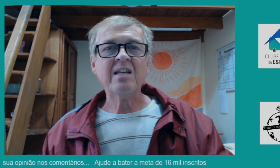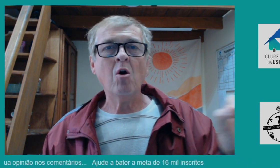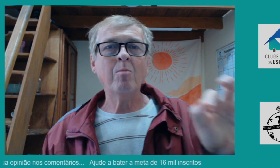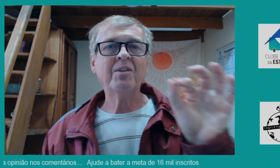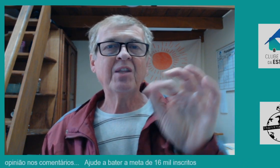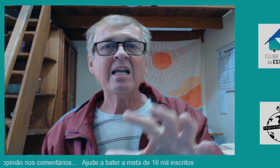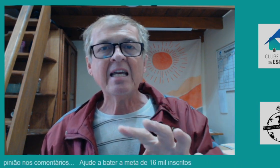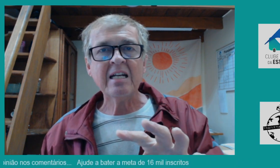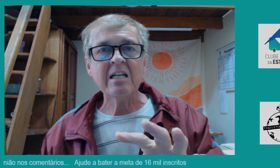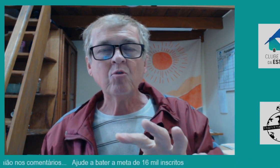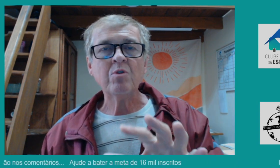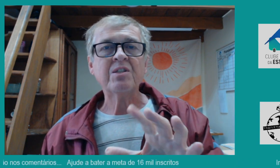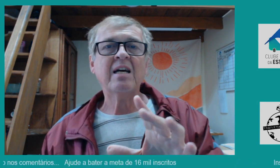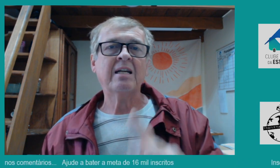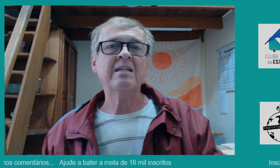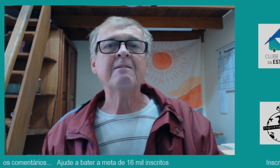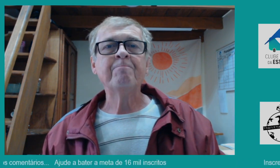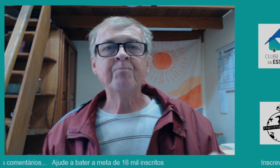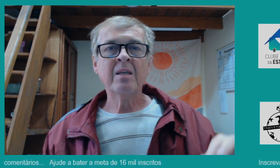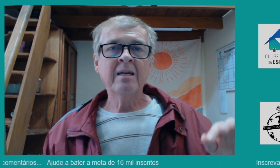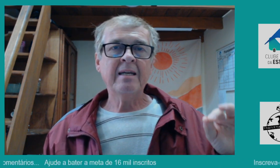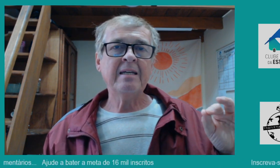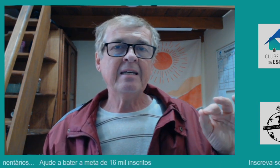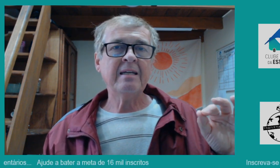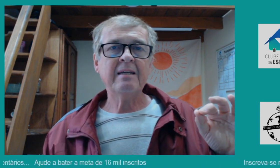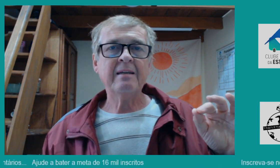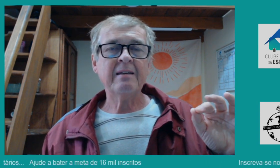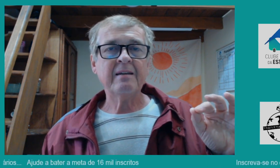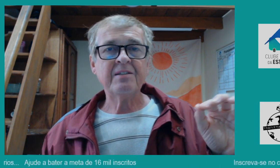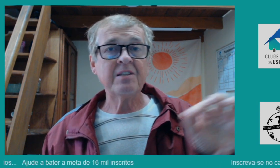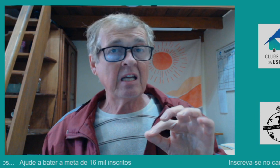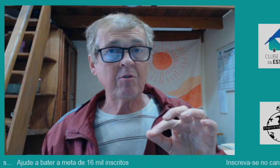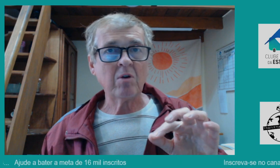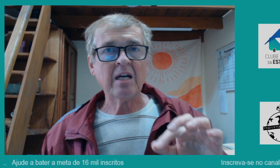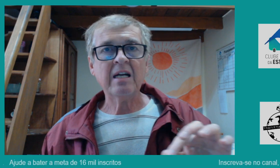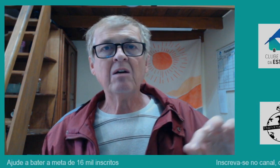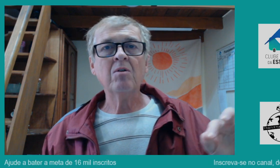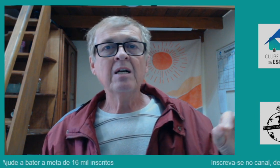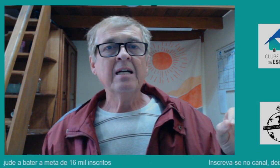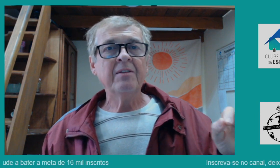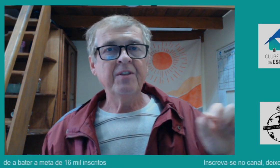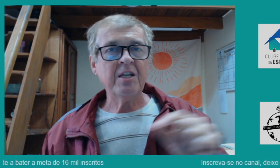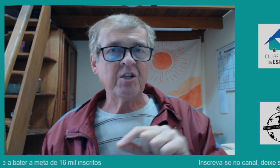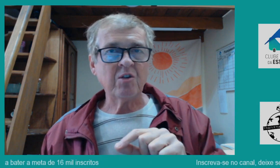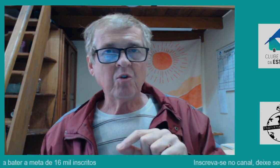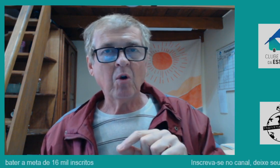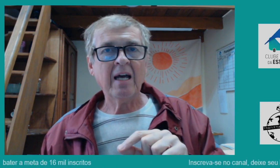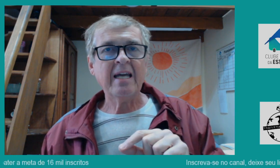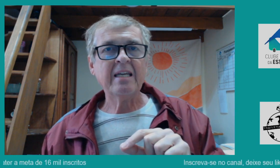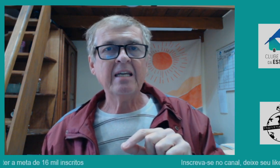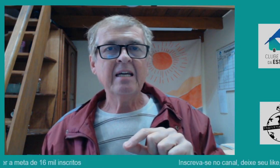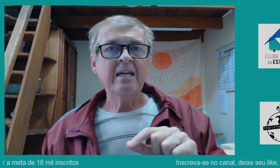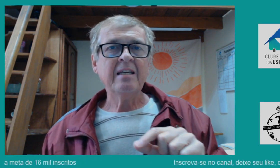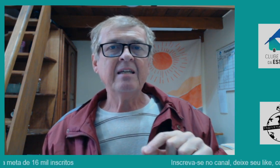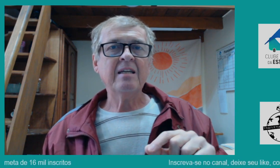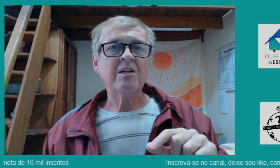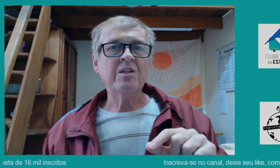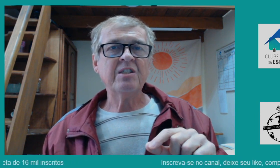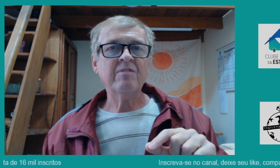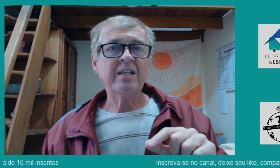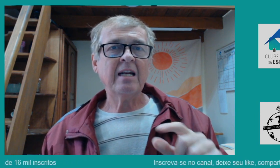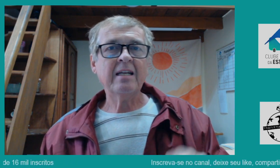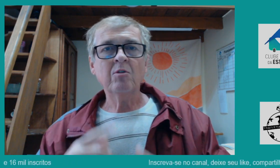nas redes sociais@trailer ando no Instagram e se inscreva no canal deixa eu seu like